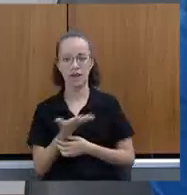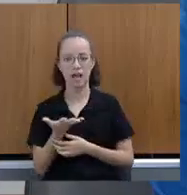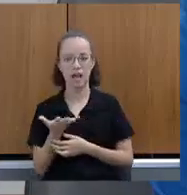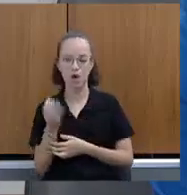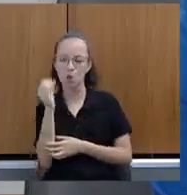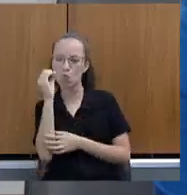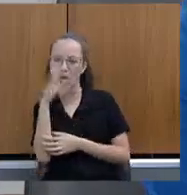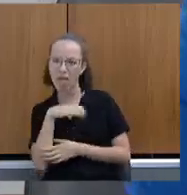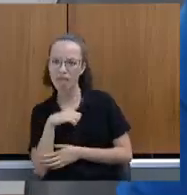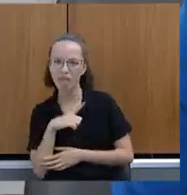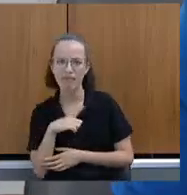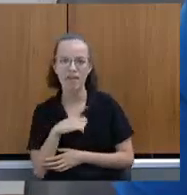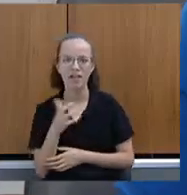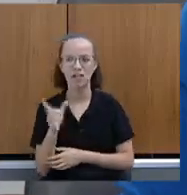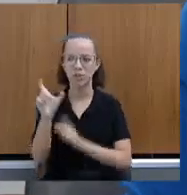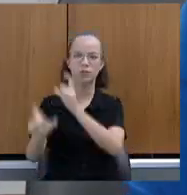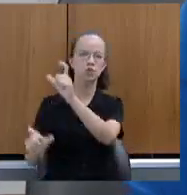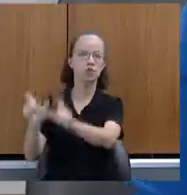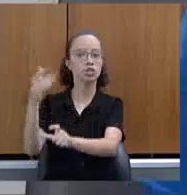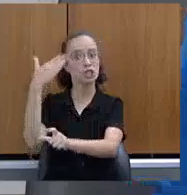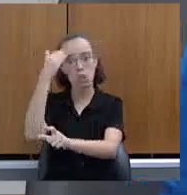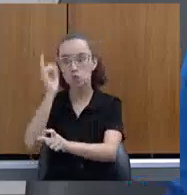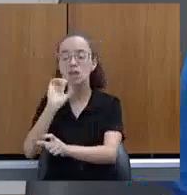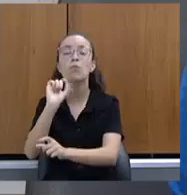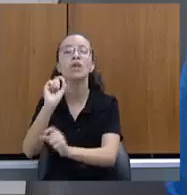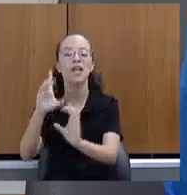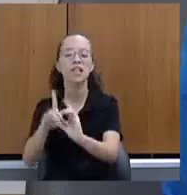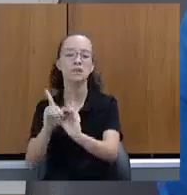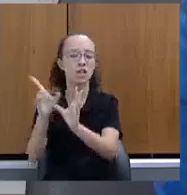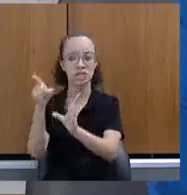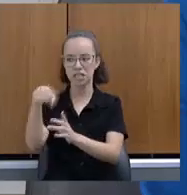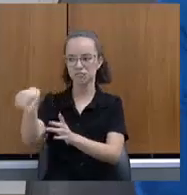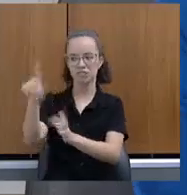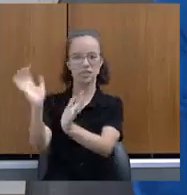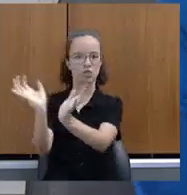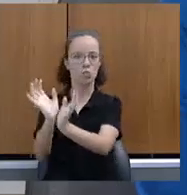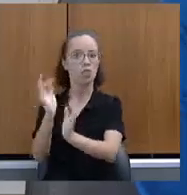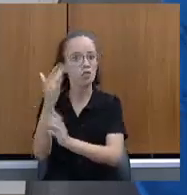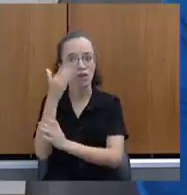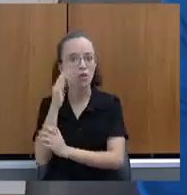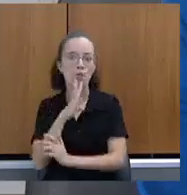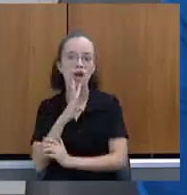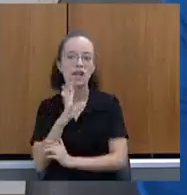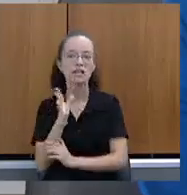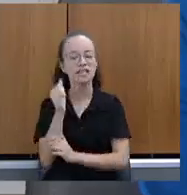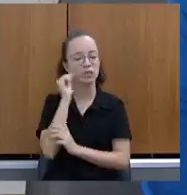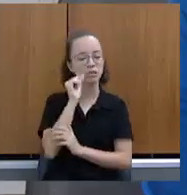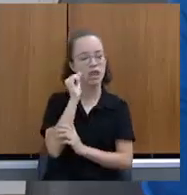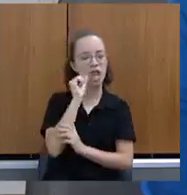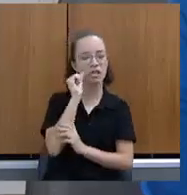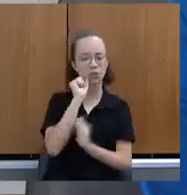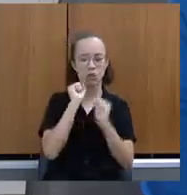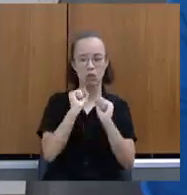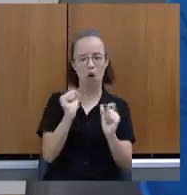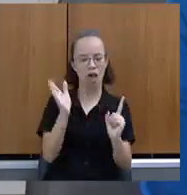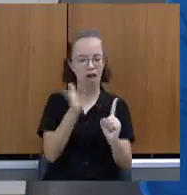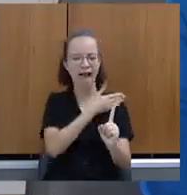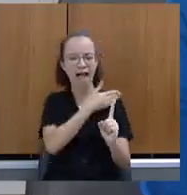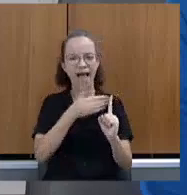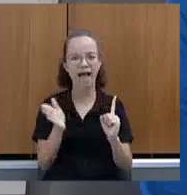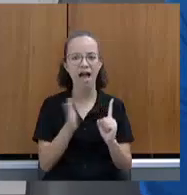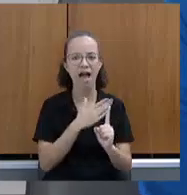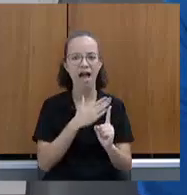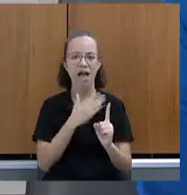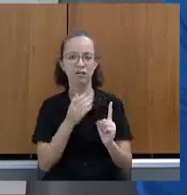de pessoas que não sabem o que é a democracia e acham que as mulheres podem ser agredidas é como